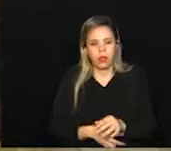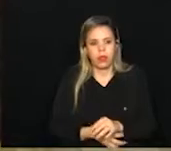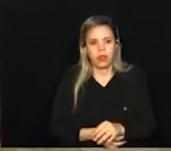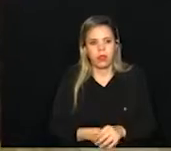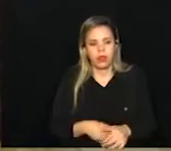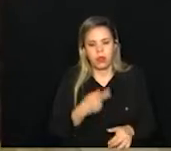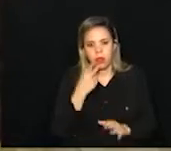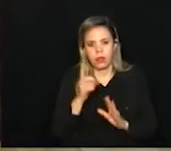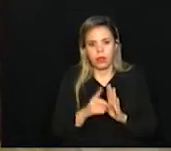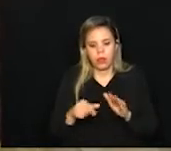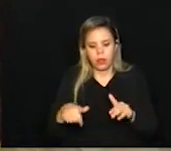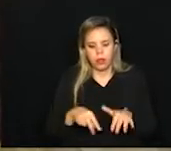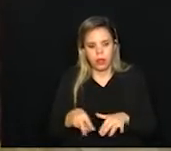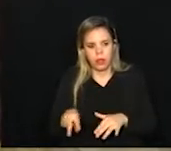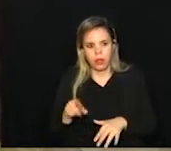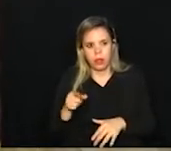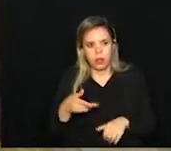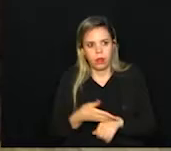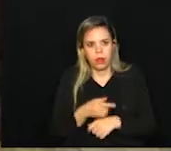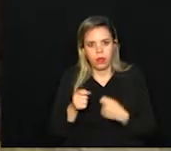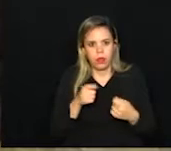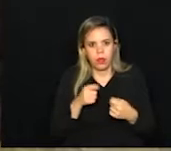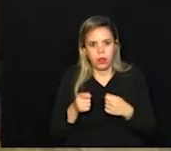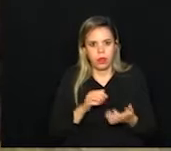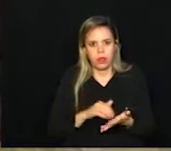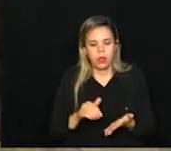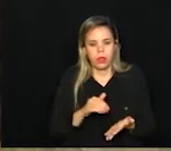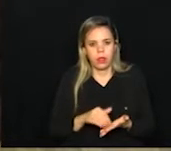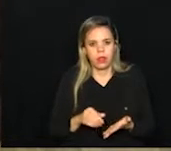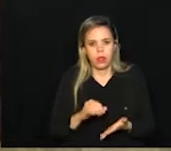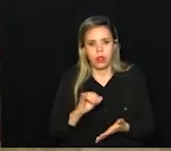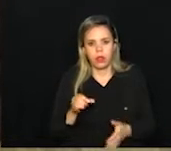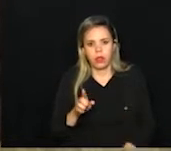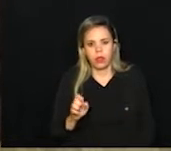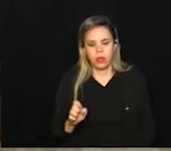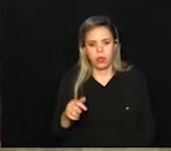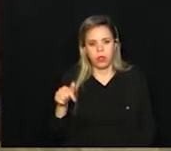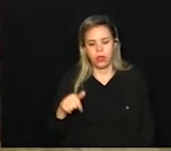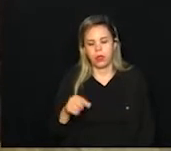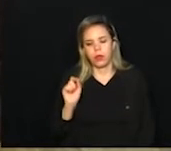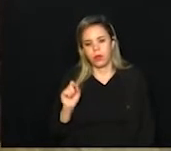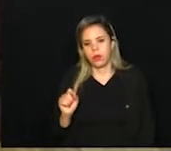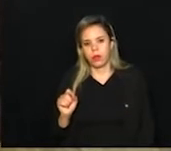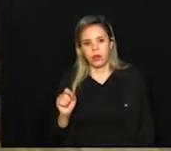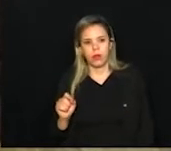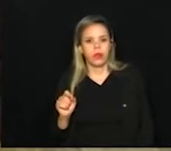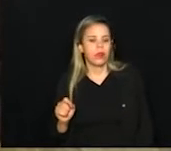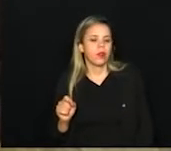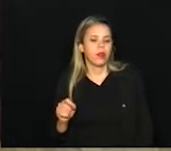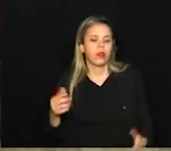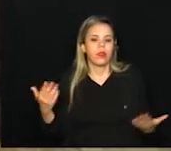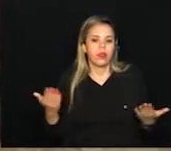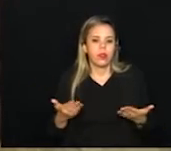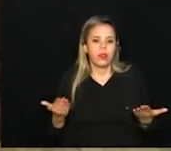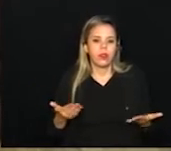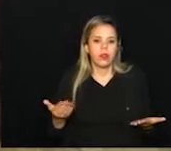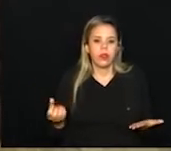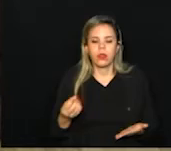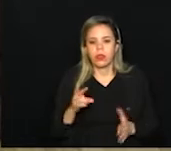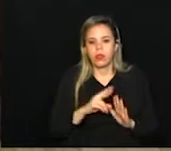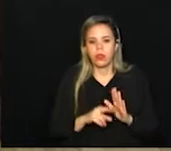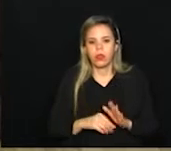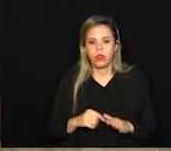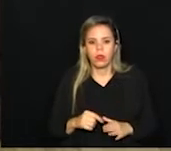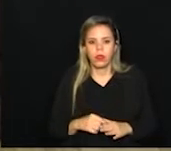Falamos do decreto e essa semana você entrevistou o secretário, o doutor Jorge. É o seguinte, agora o novo critério